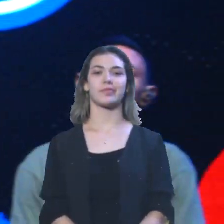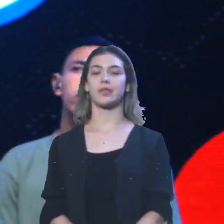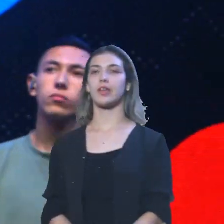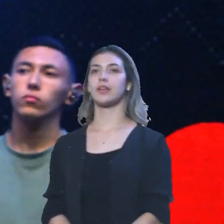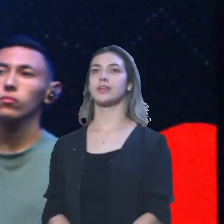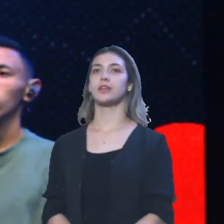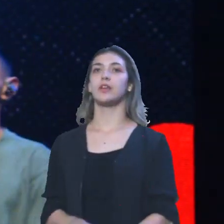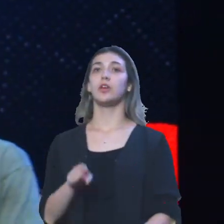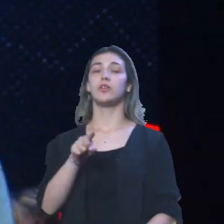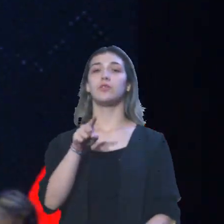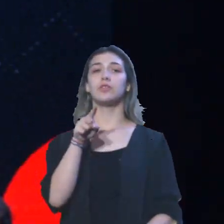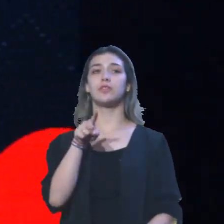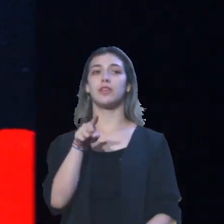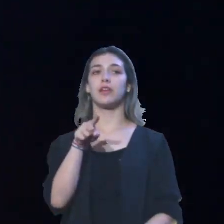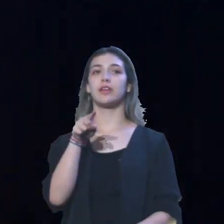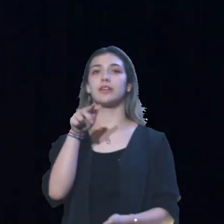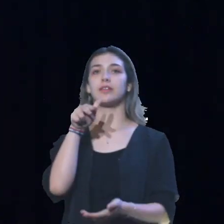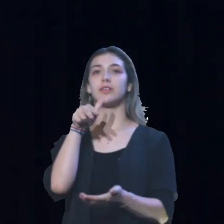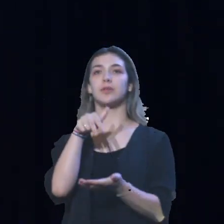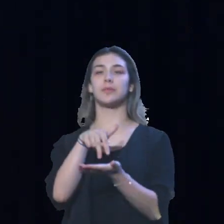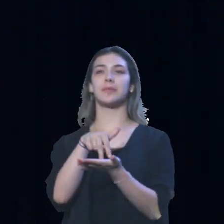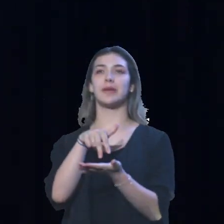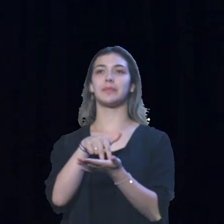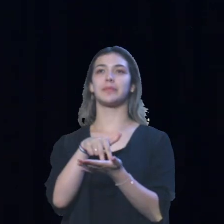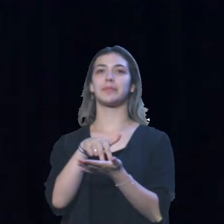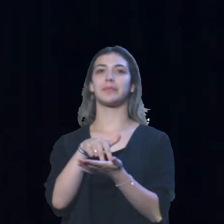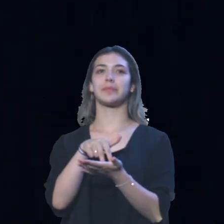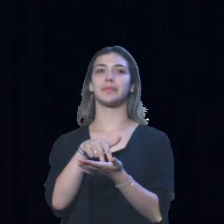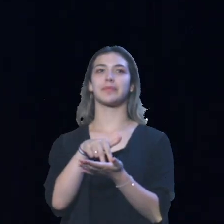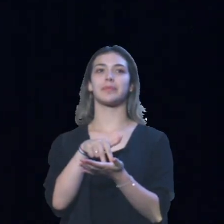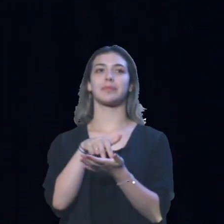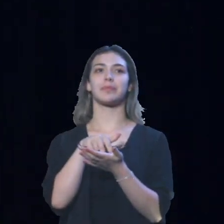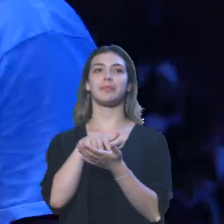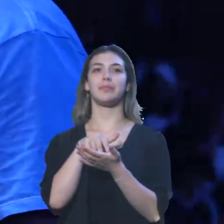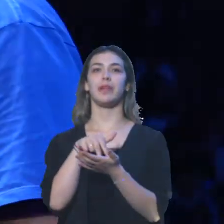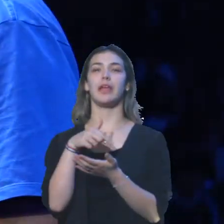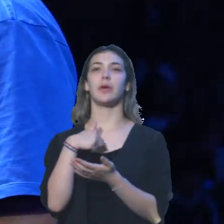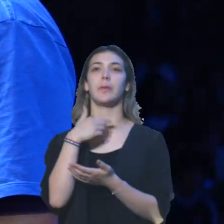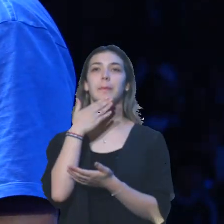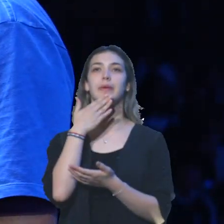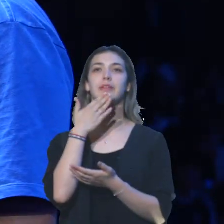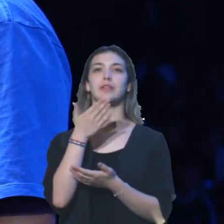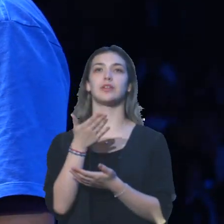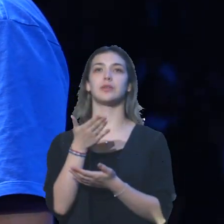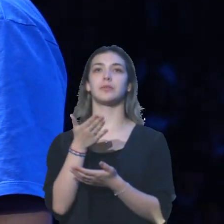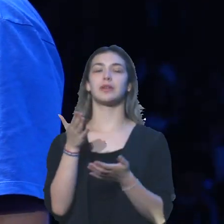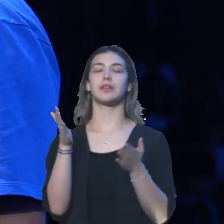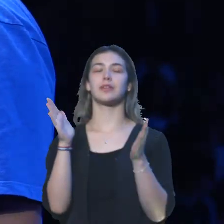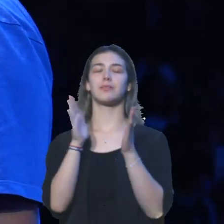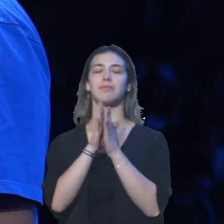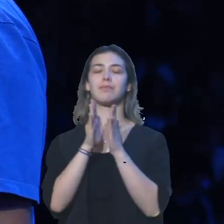Você que ficou de pé, eu vou pedir para você fechar o seu olho no seu lugar.